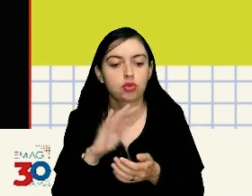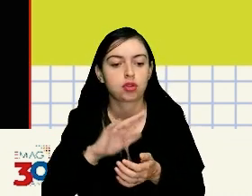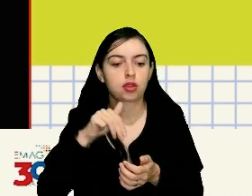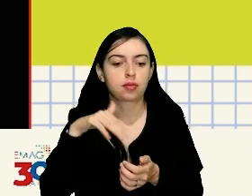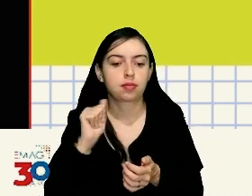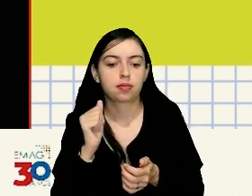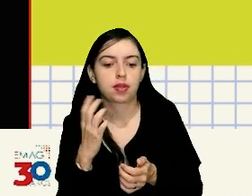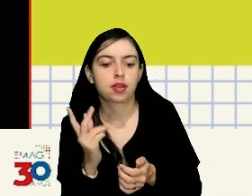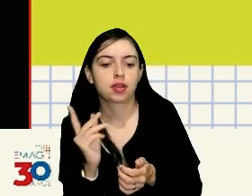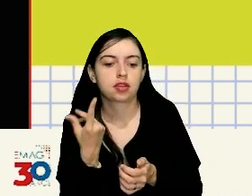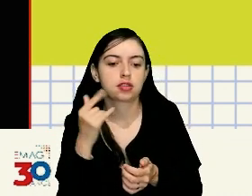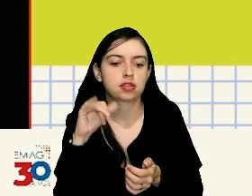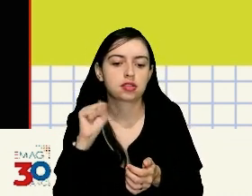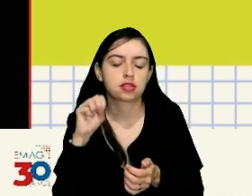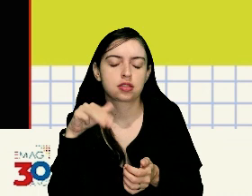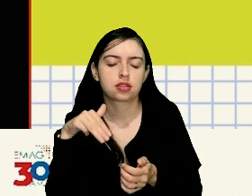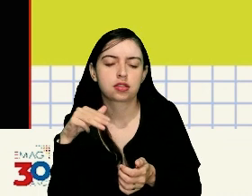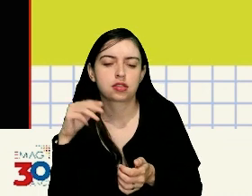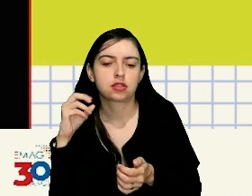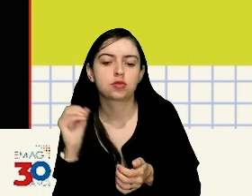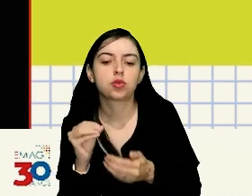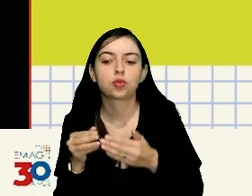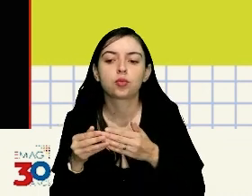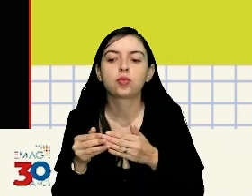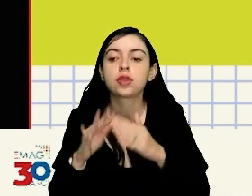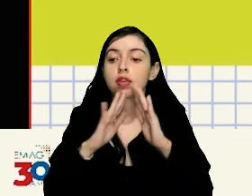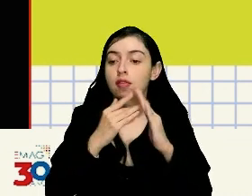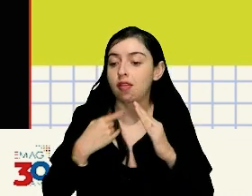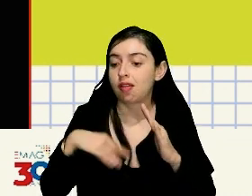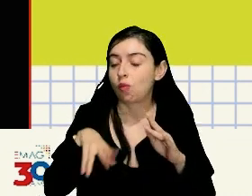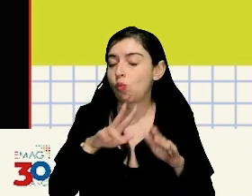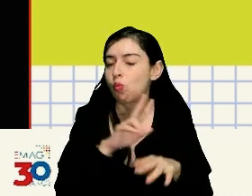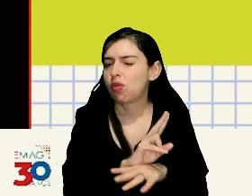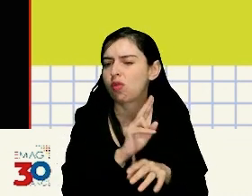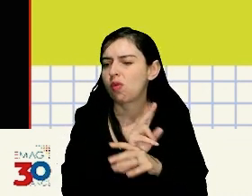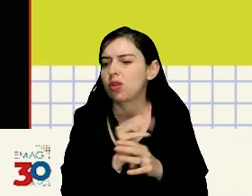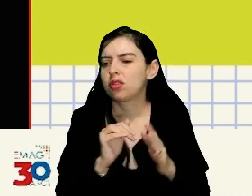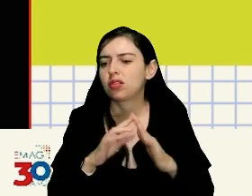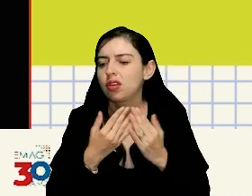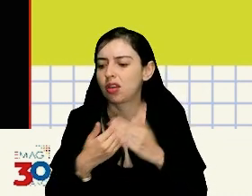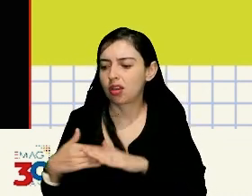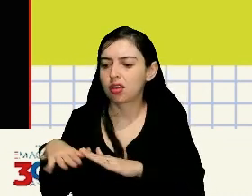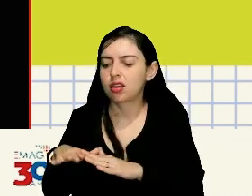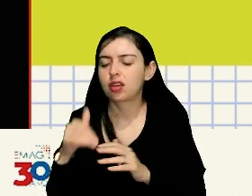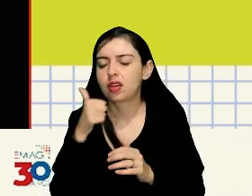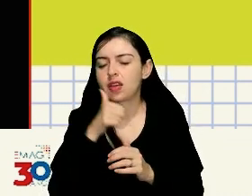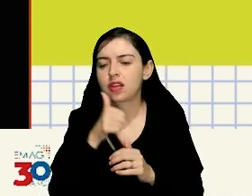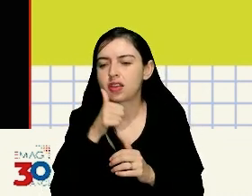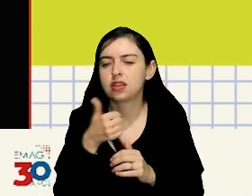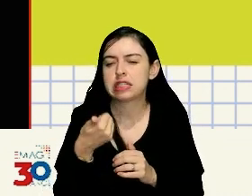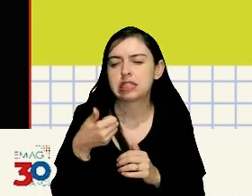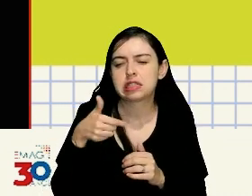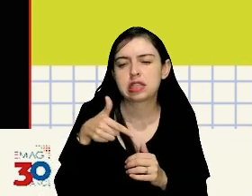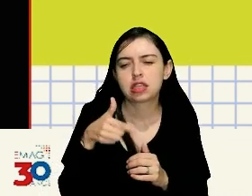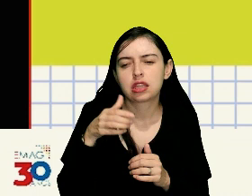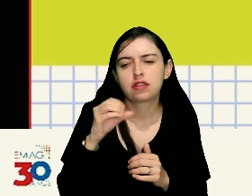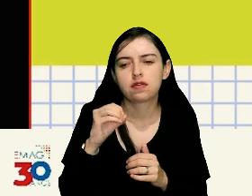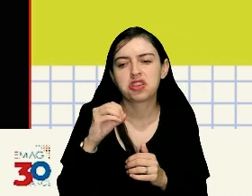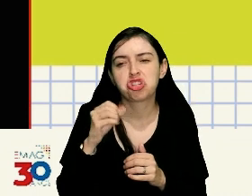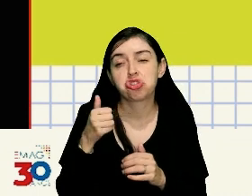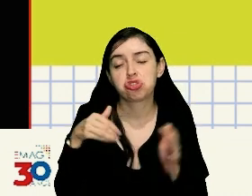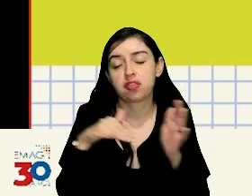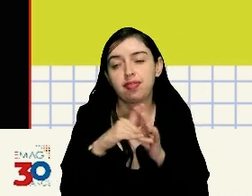maternidades. Eu não sei se vocês sabem, no Brasil a licença maternidade ela ainda é de 120 a 180 dias. E a